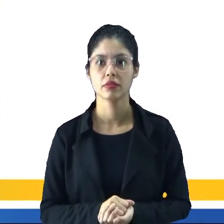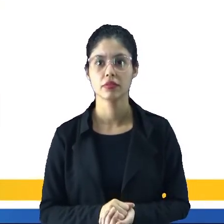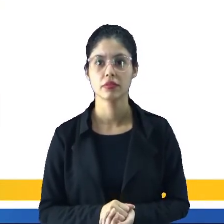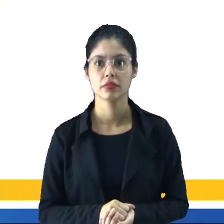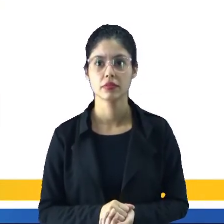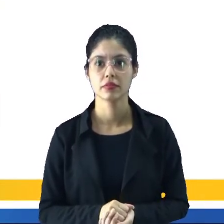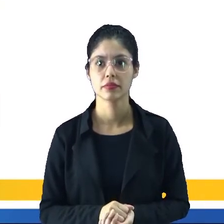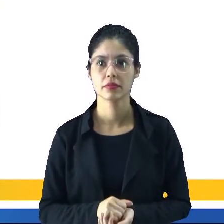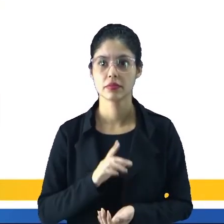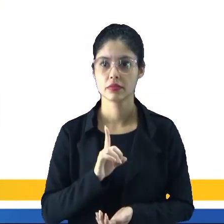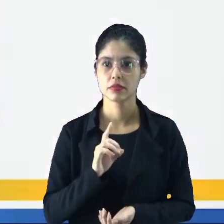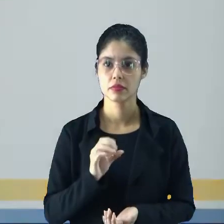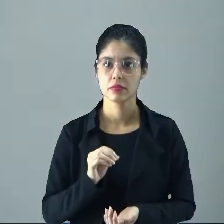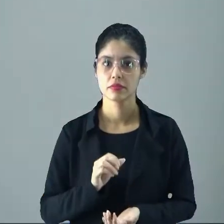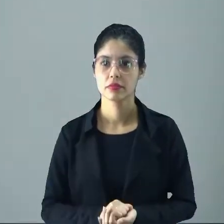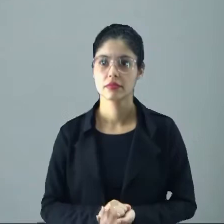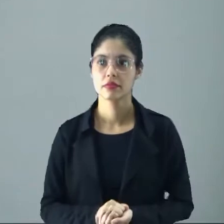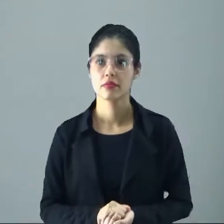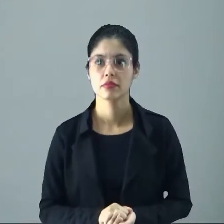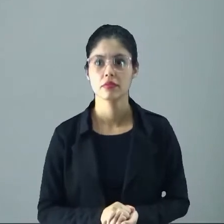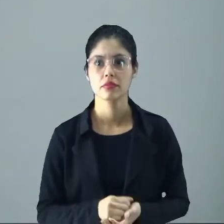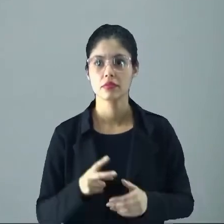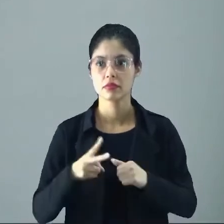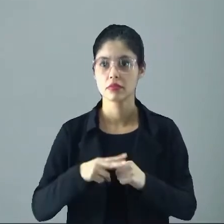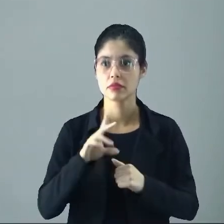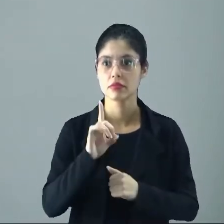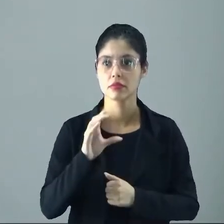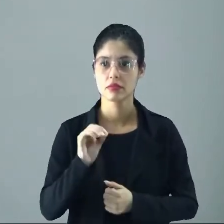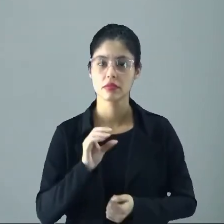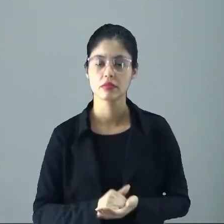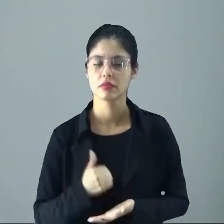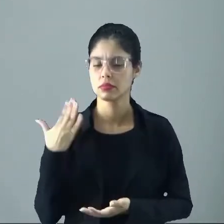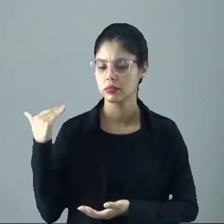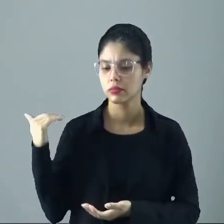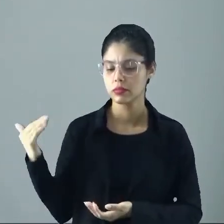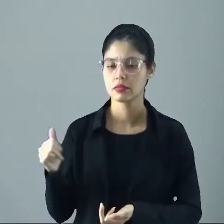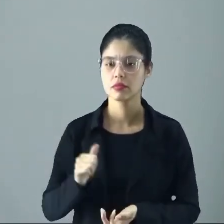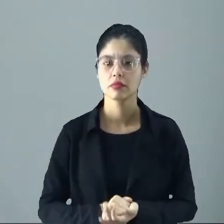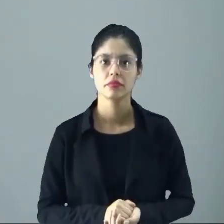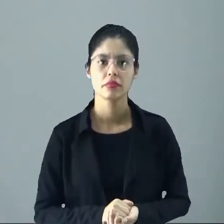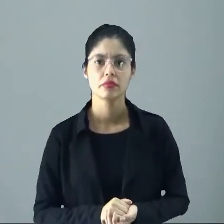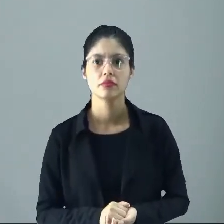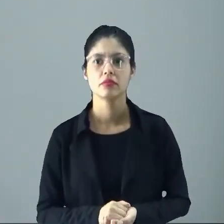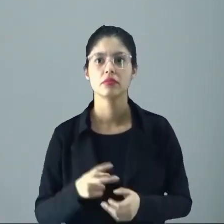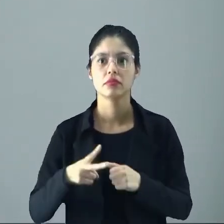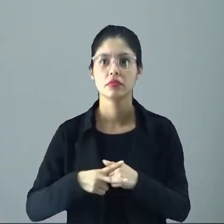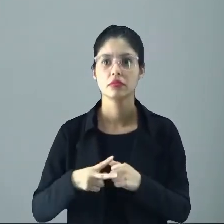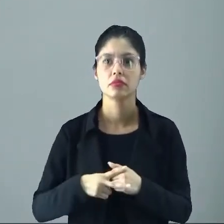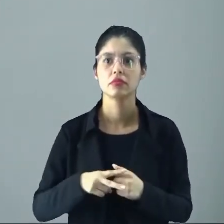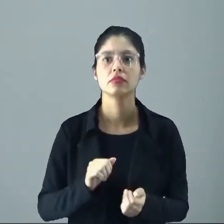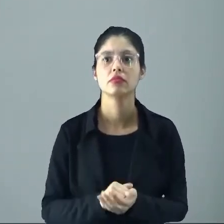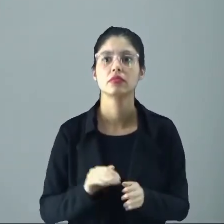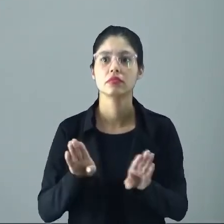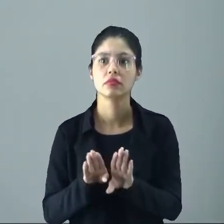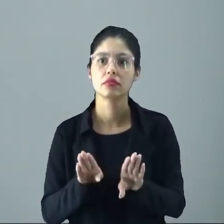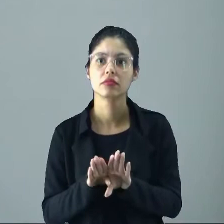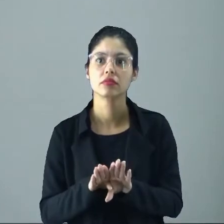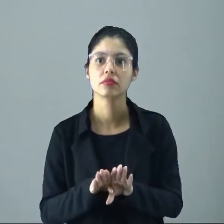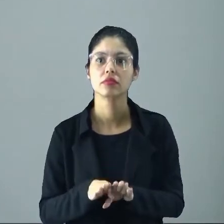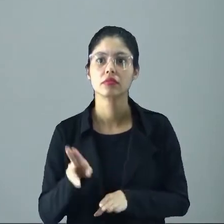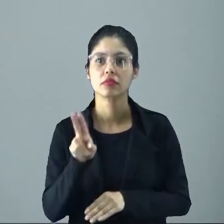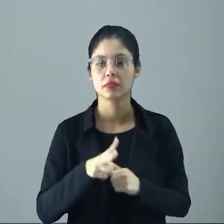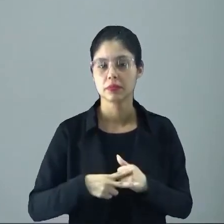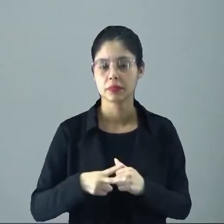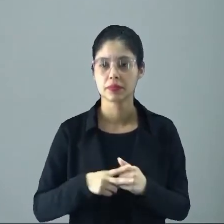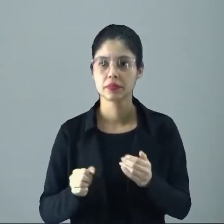Eita, o do, né? Verbo do, famoso verbo do. Gente, o verbo do também é um verbo